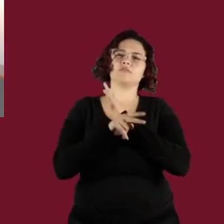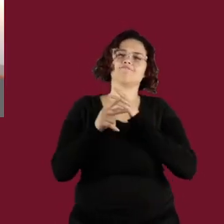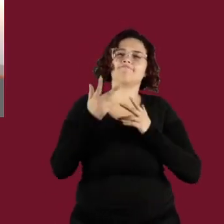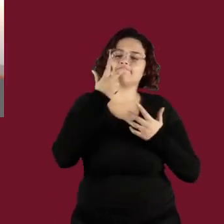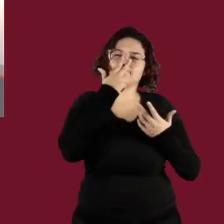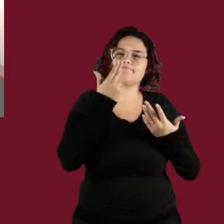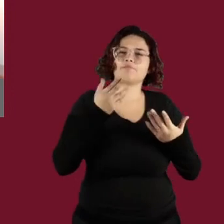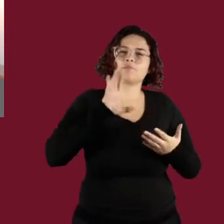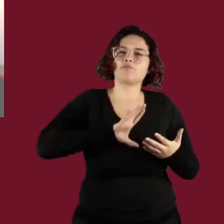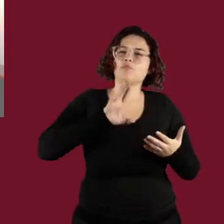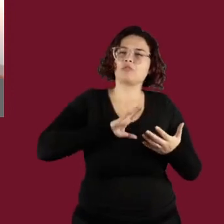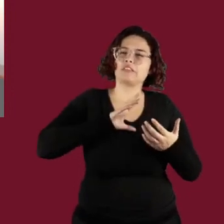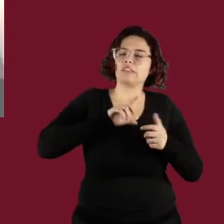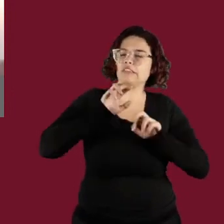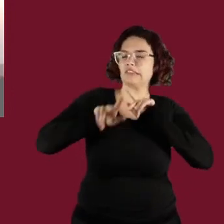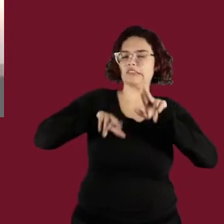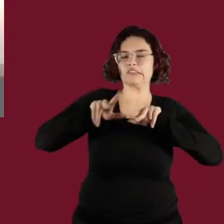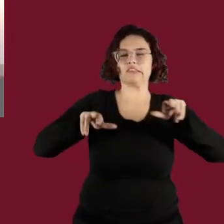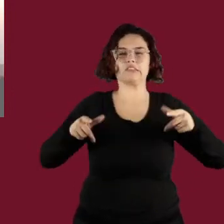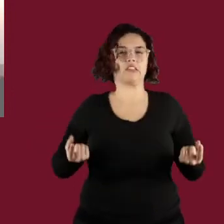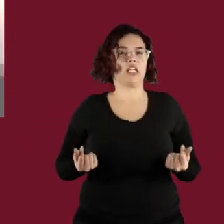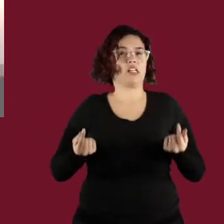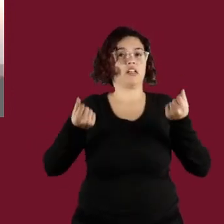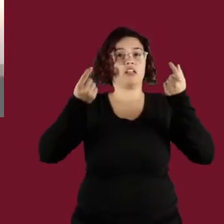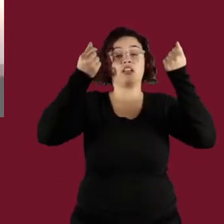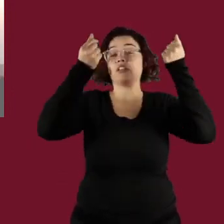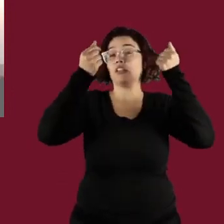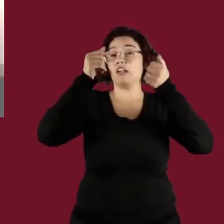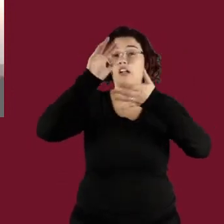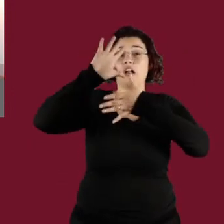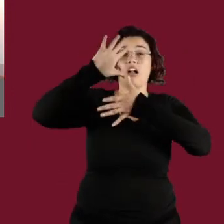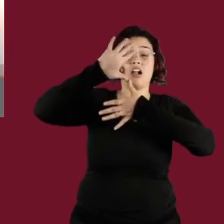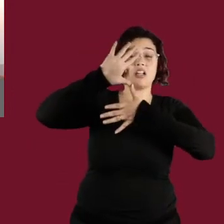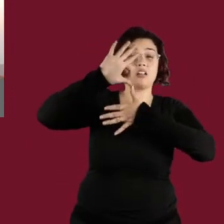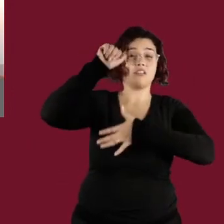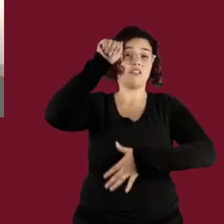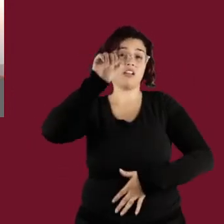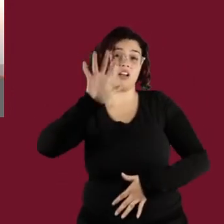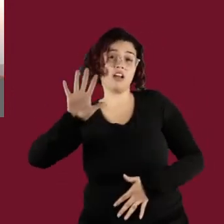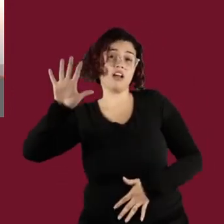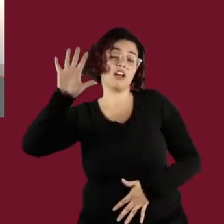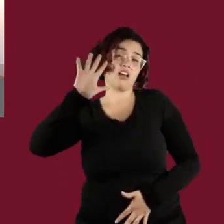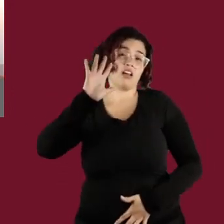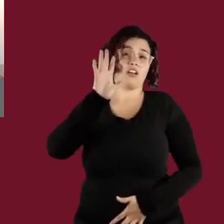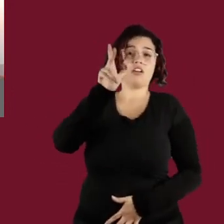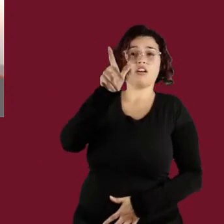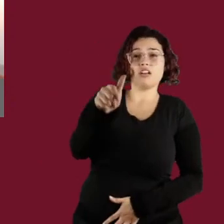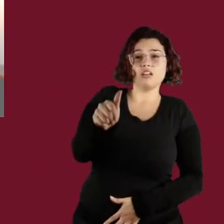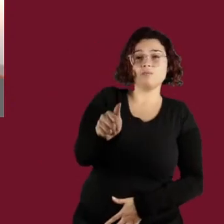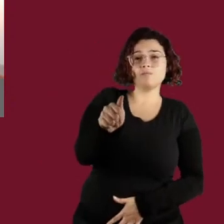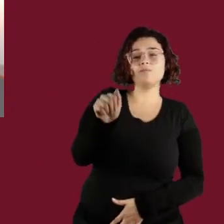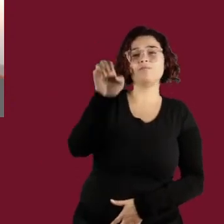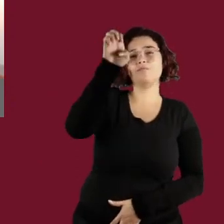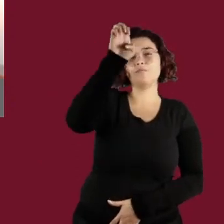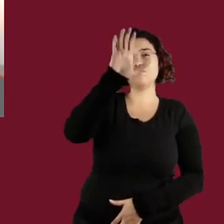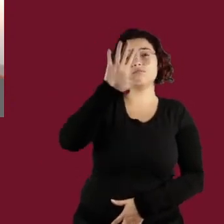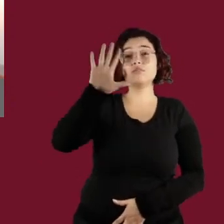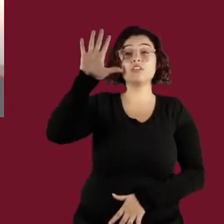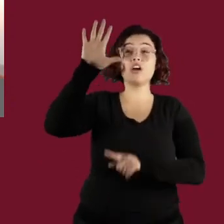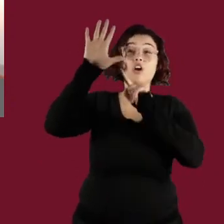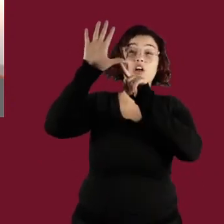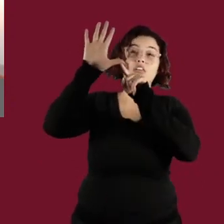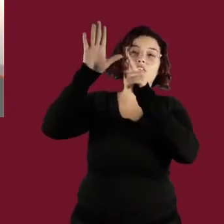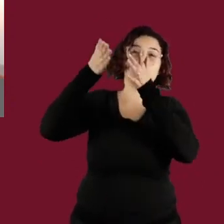da língua portuguesa, essa língua que vai das Américas à Ásia, passando pela África, passando pela Europa, né, onde ela nasceu, na